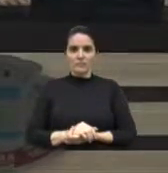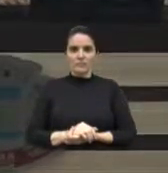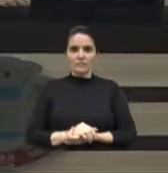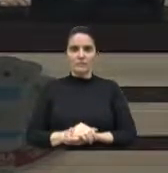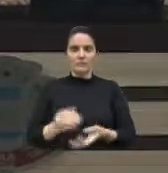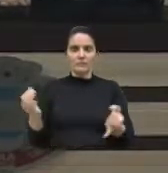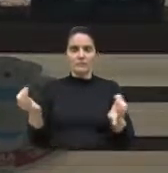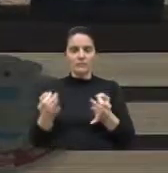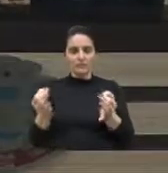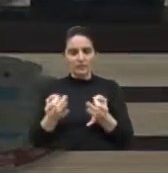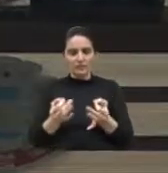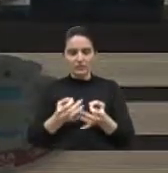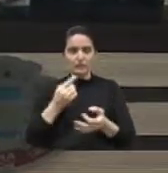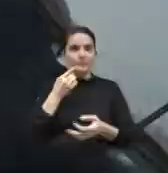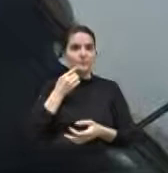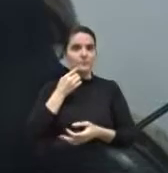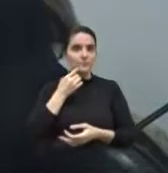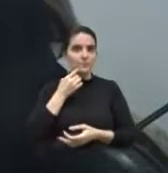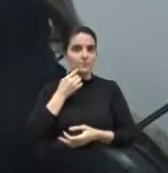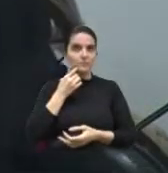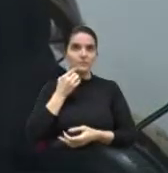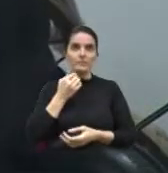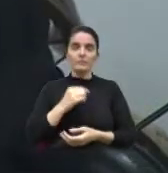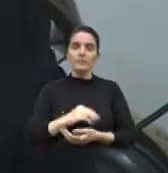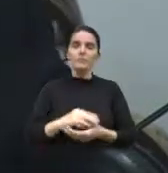Perfeito, vereador Cleiton, apresentação da